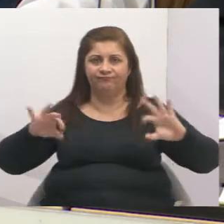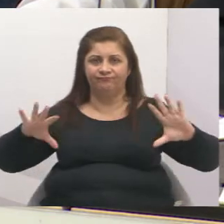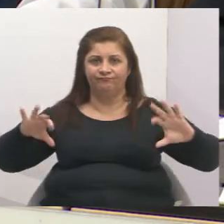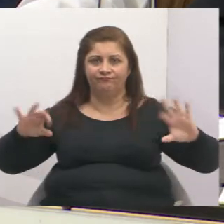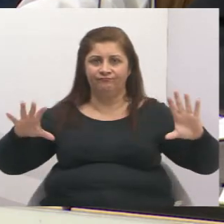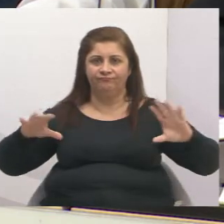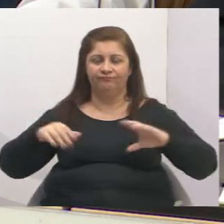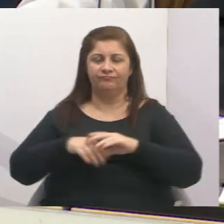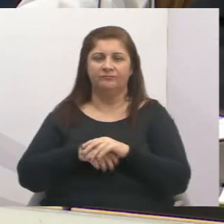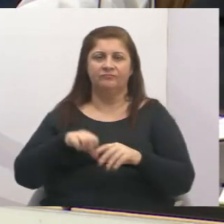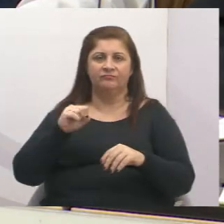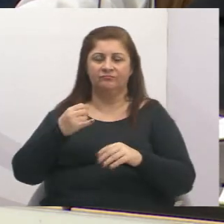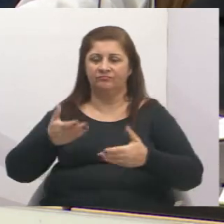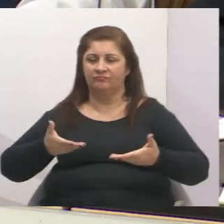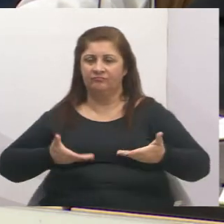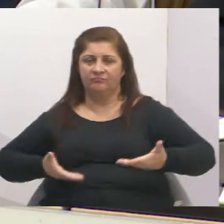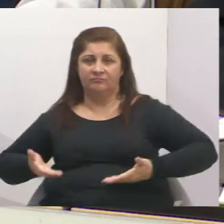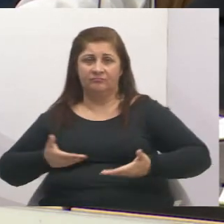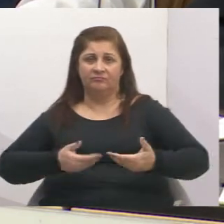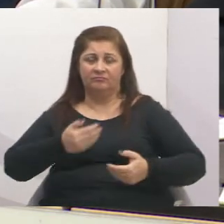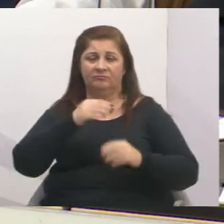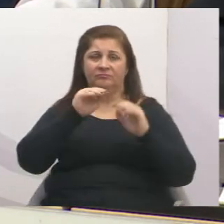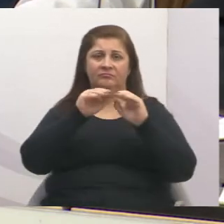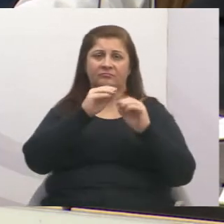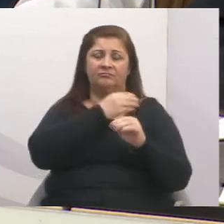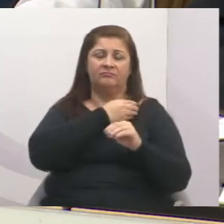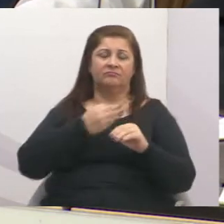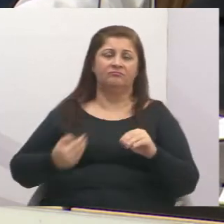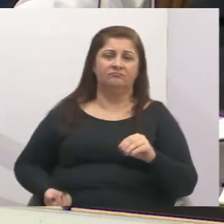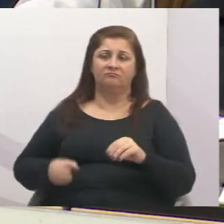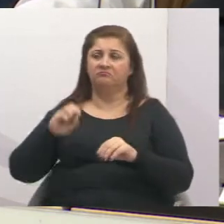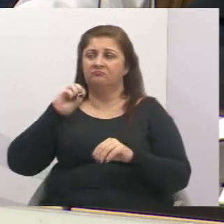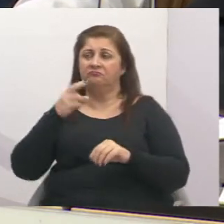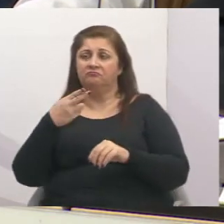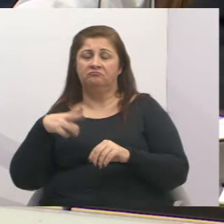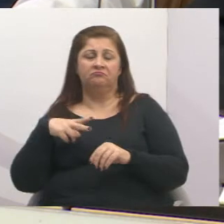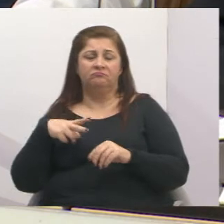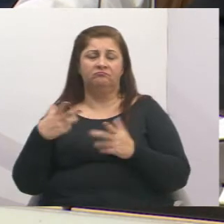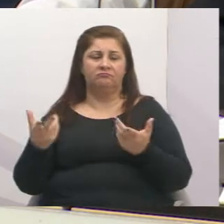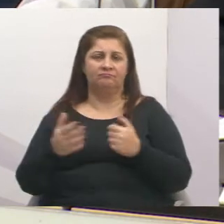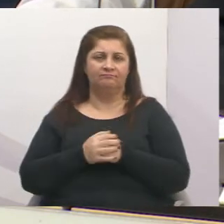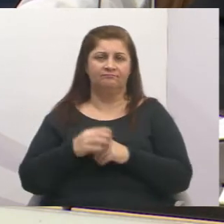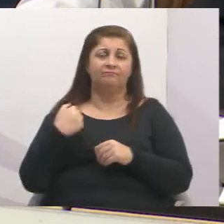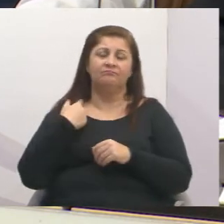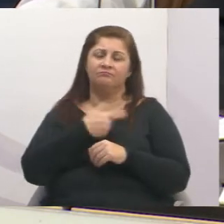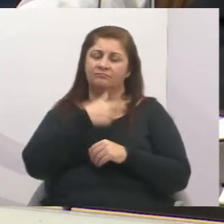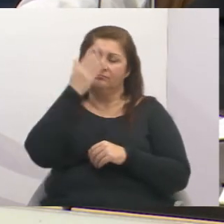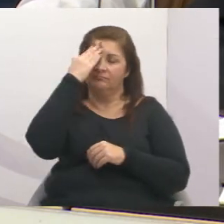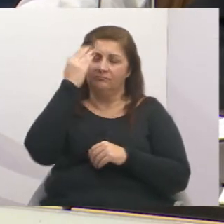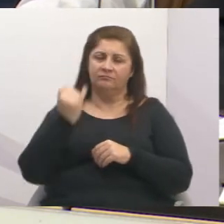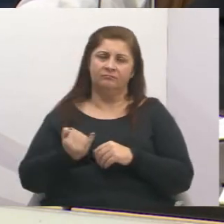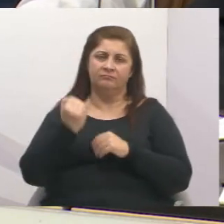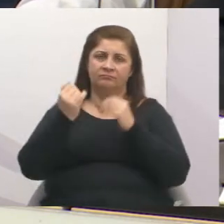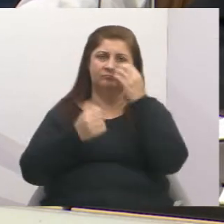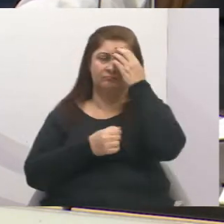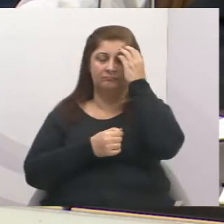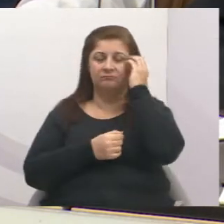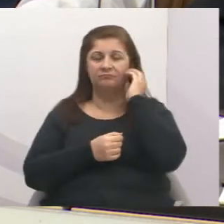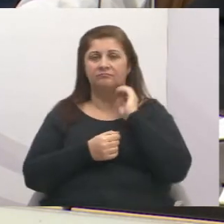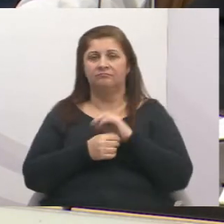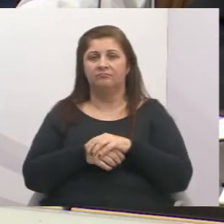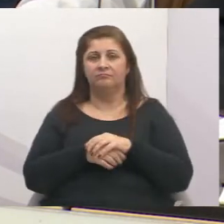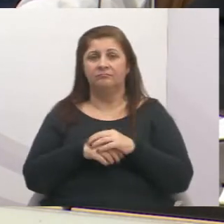servidor público ou seja ele trabalhador privado. E a gente sabe da importância que é. Sabemos que, infelizmente,